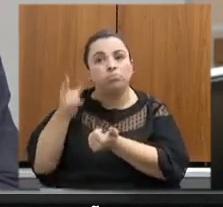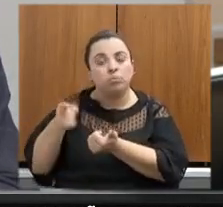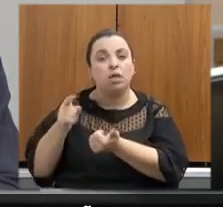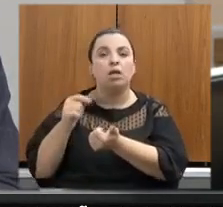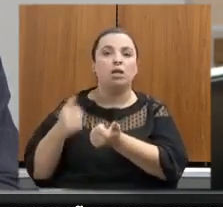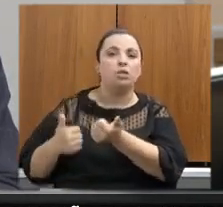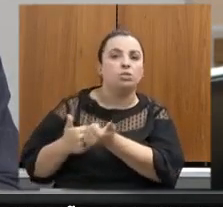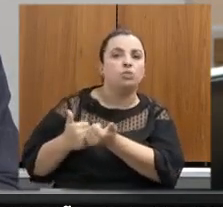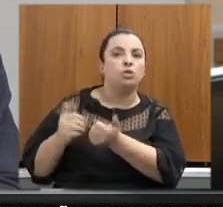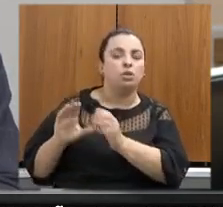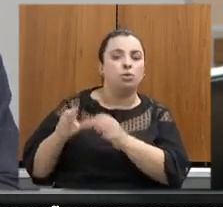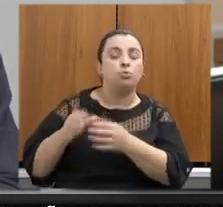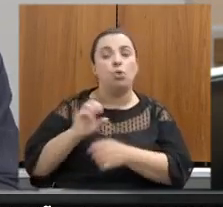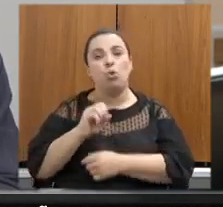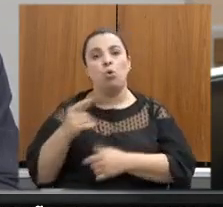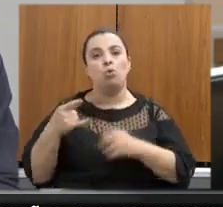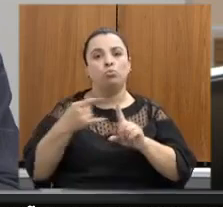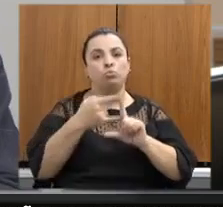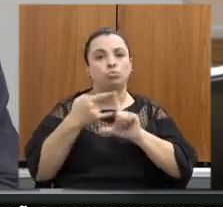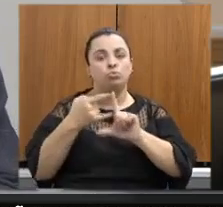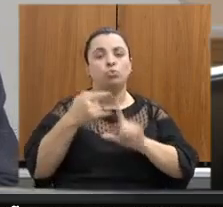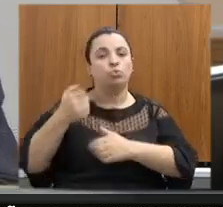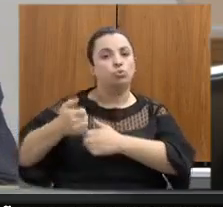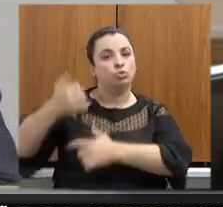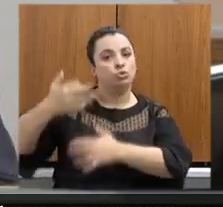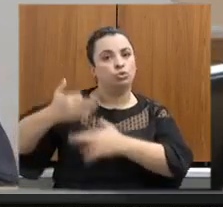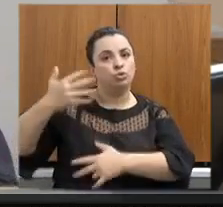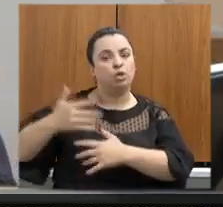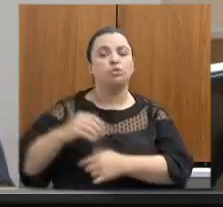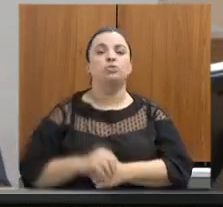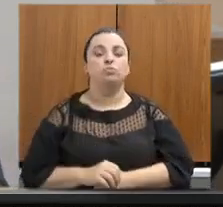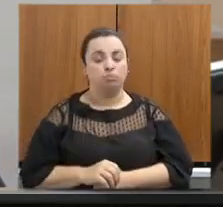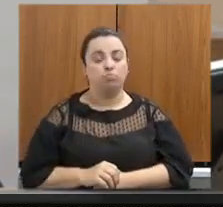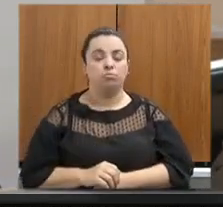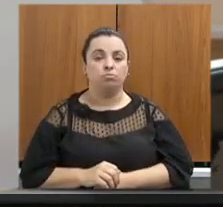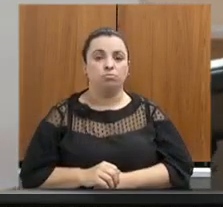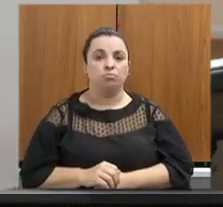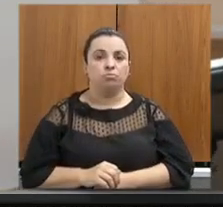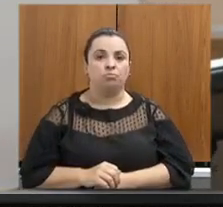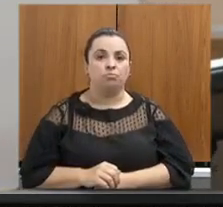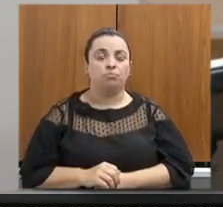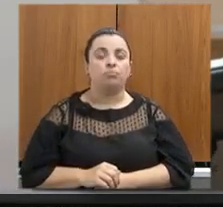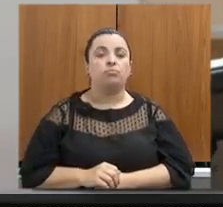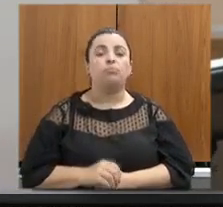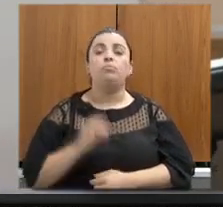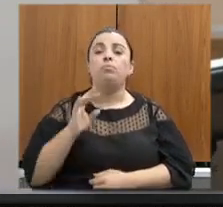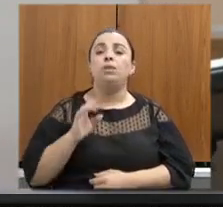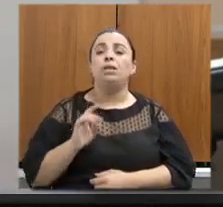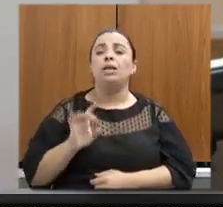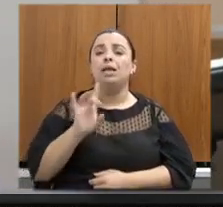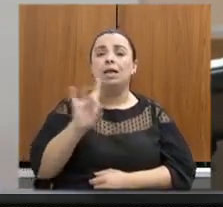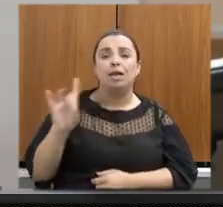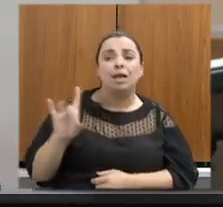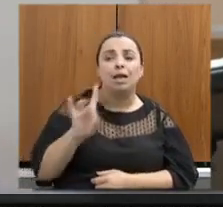ou pelo chat do Zoom, para aqueles que estiverem participando de forma remota. Cada deputado disporá